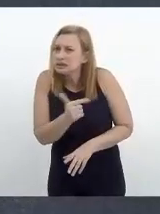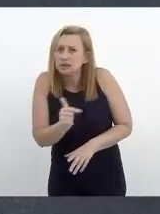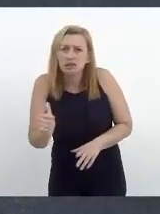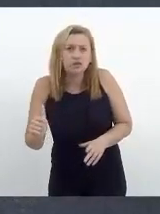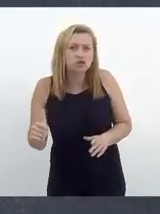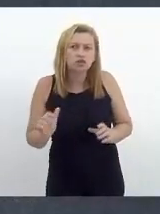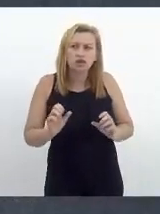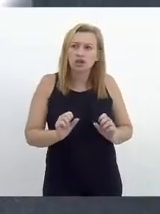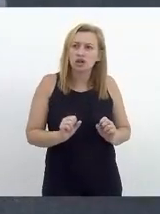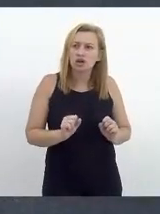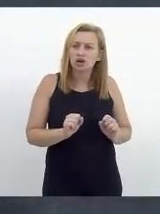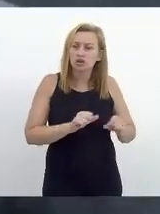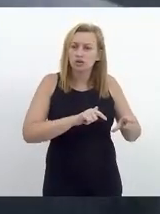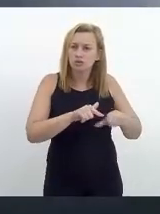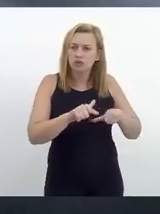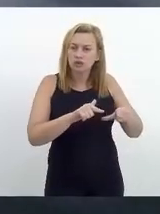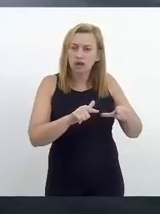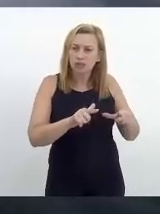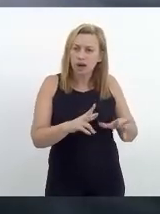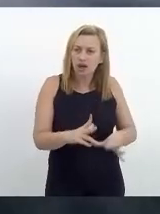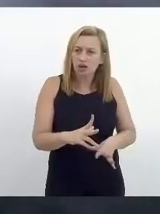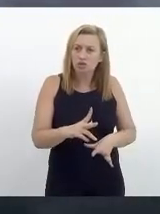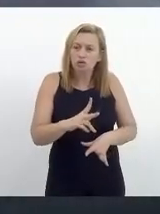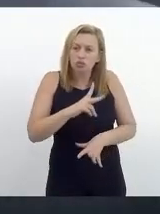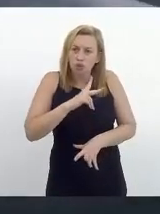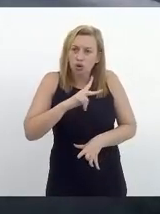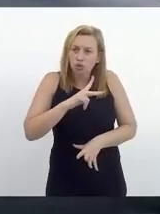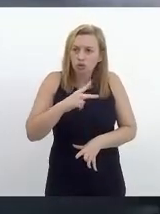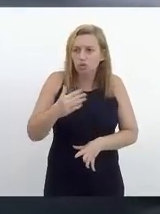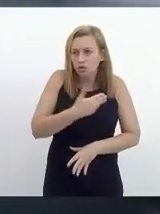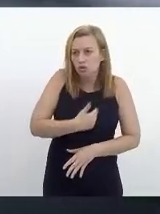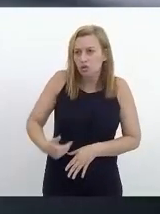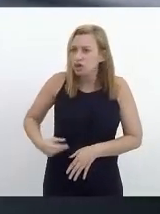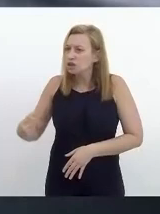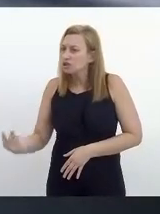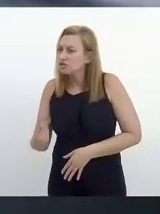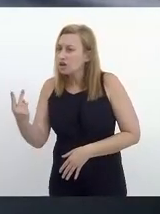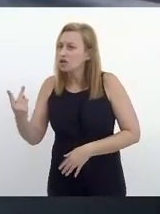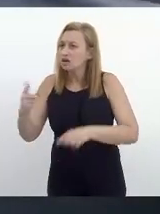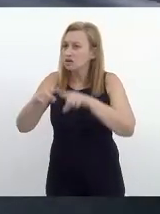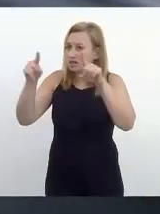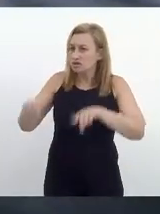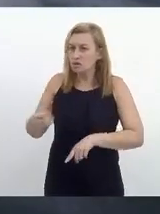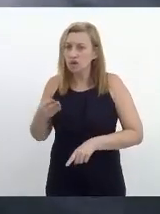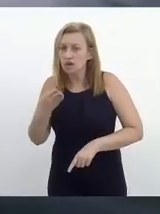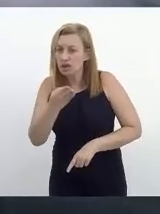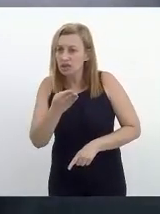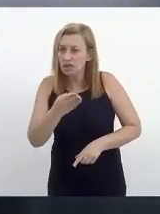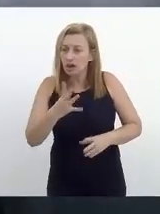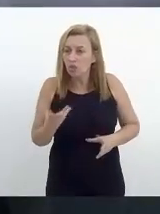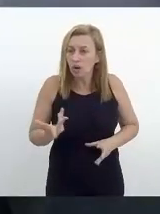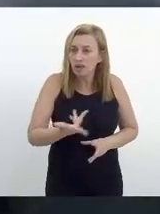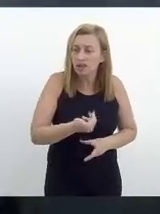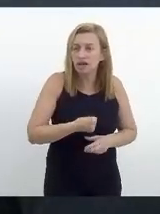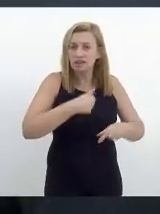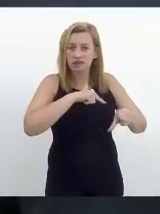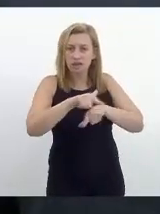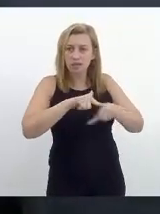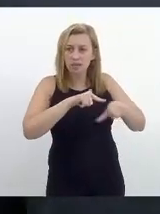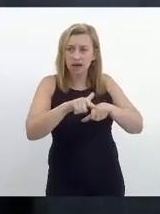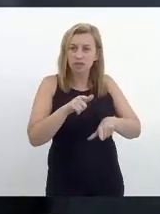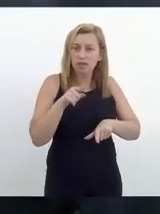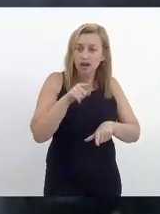uma força-tarefa do próprio governo em valorizar esses servidores e dar a eles condições de trabalho